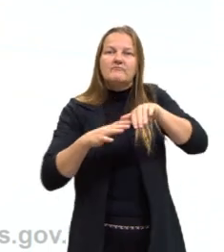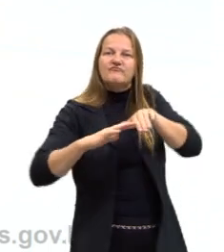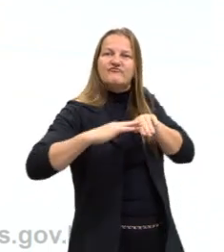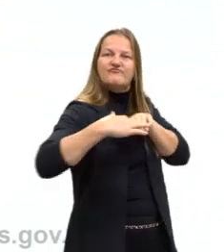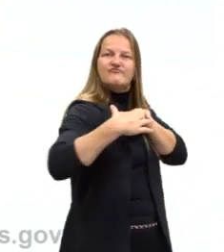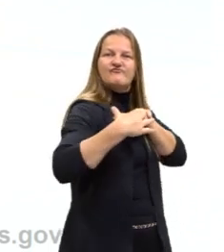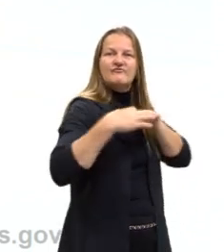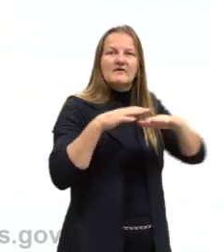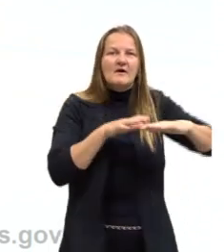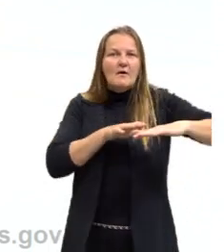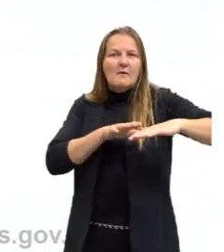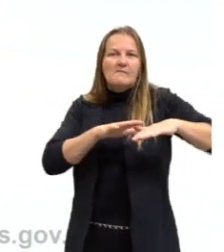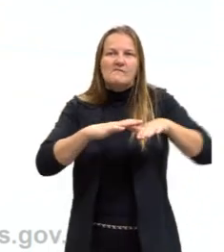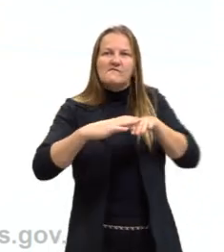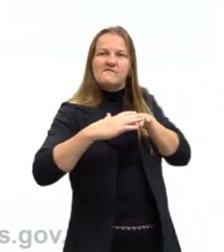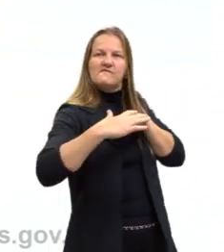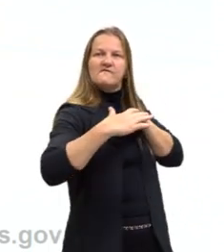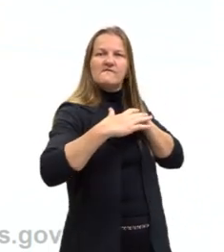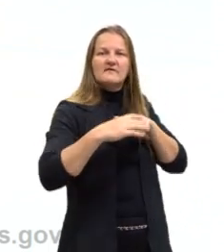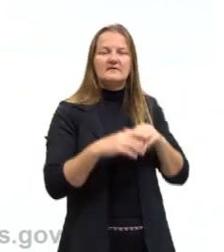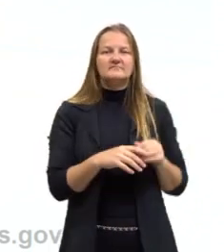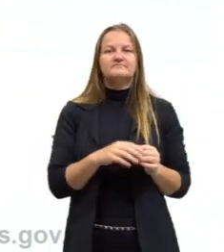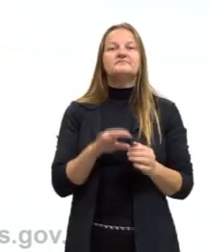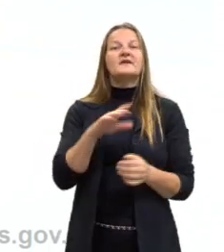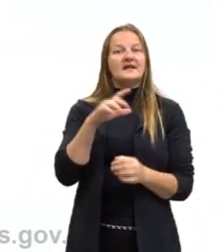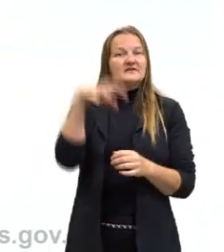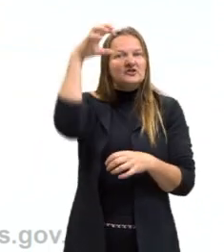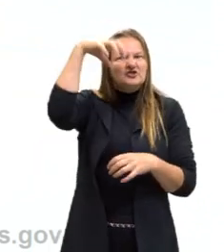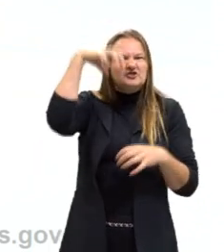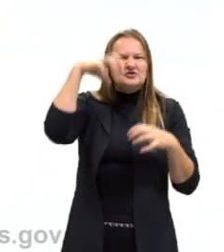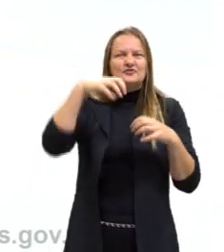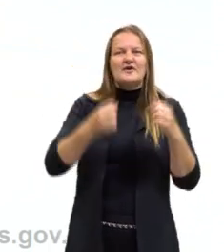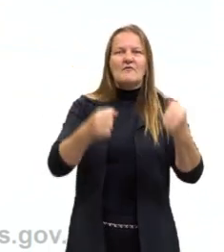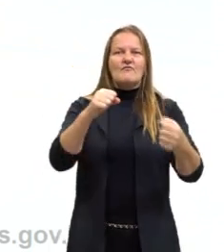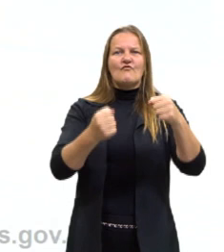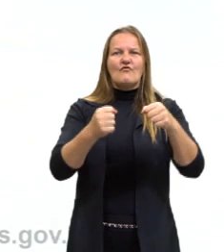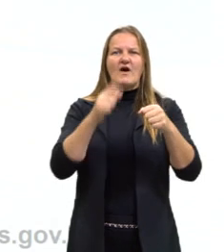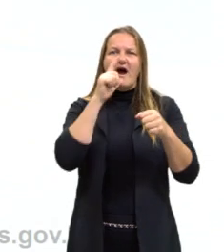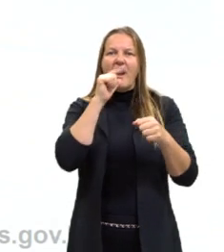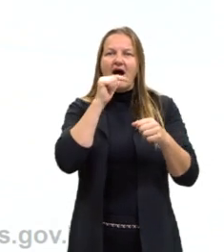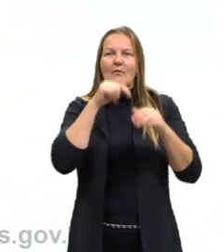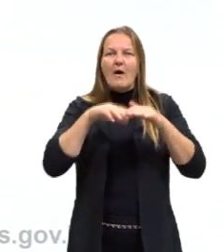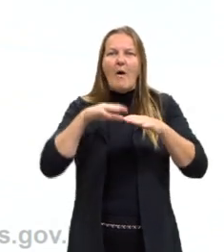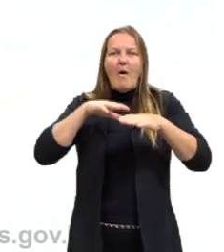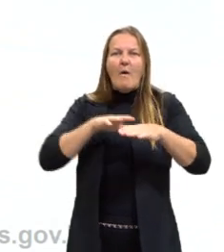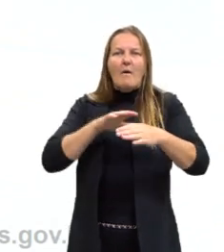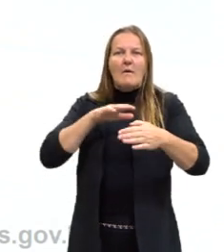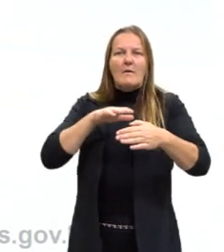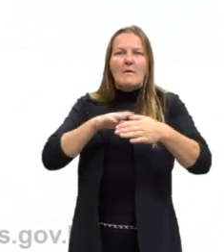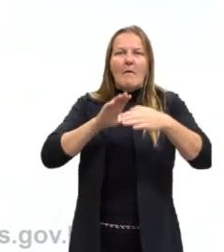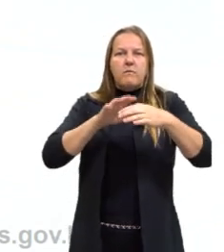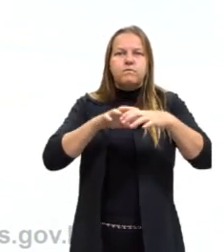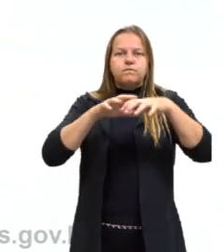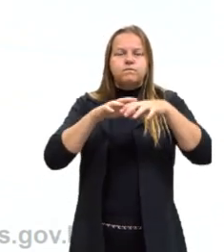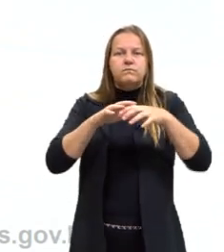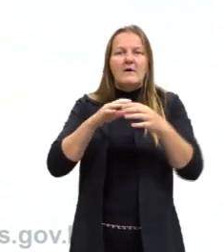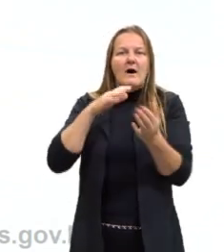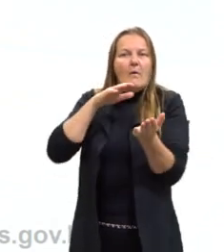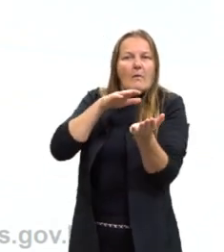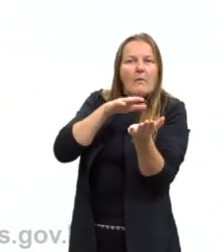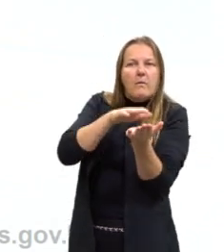carro ele pode vocês podem até sentir-se no dia Dias respondo tá chovendo e tem uma possa o carro a gente fala de